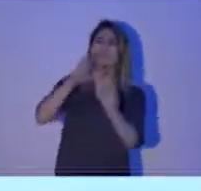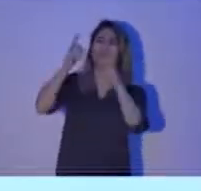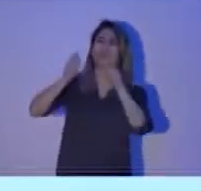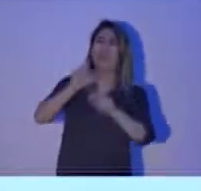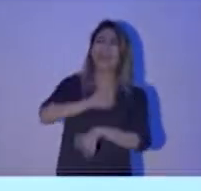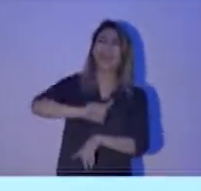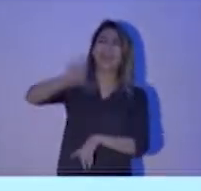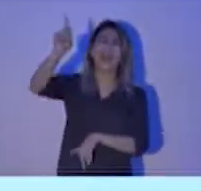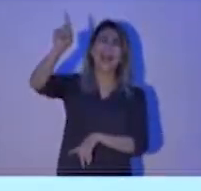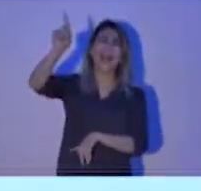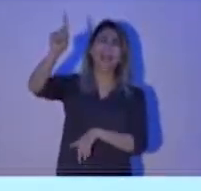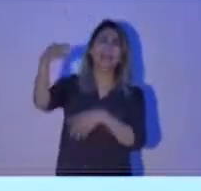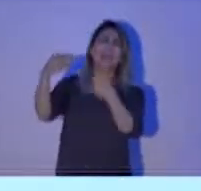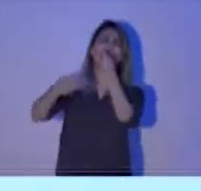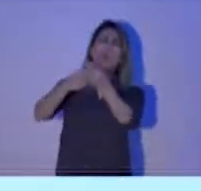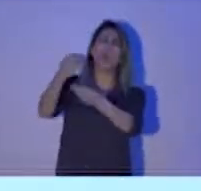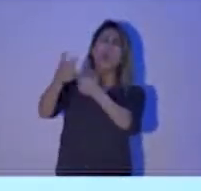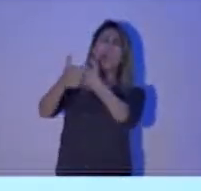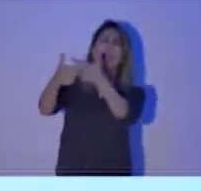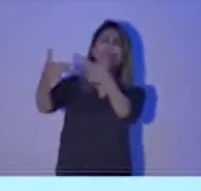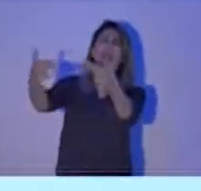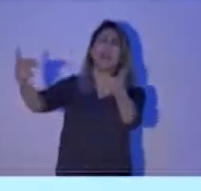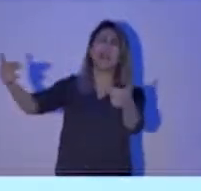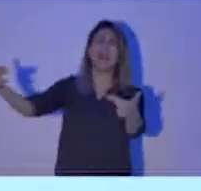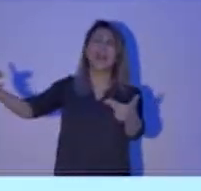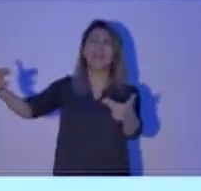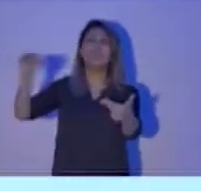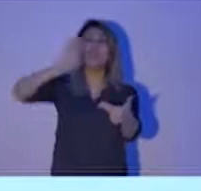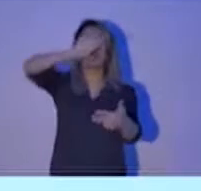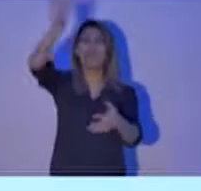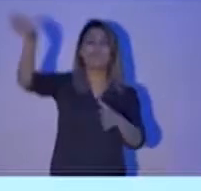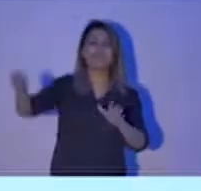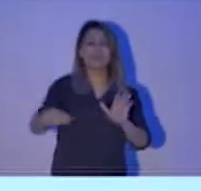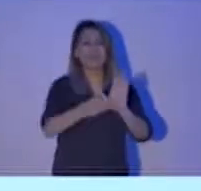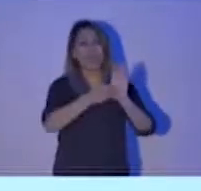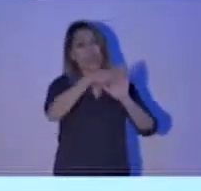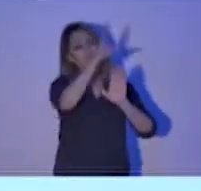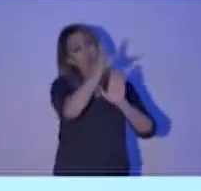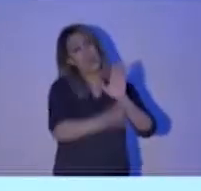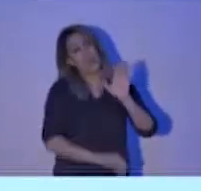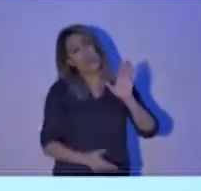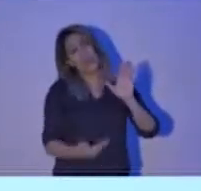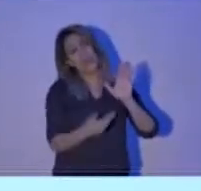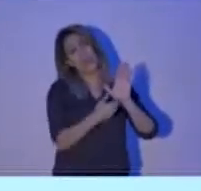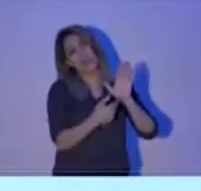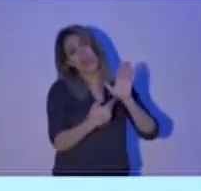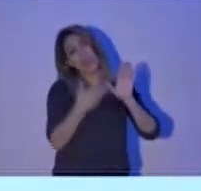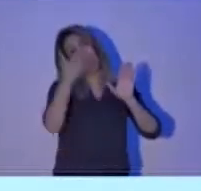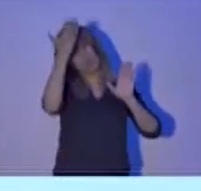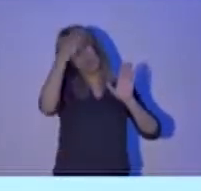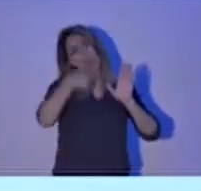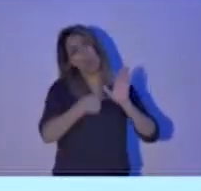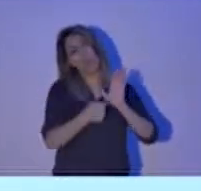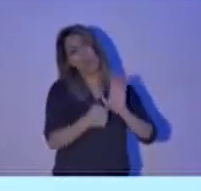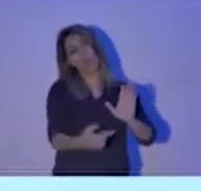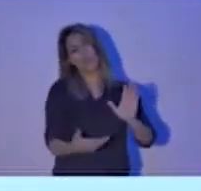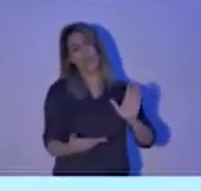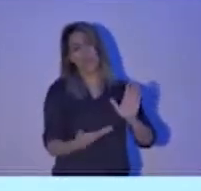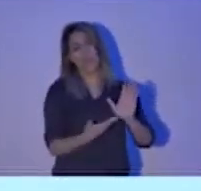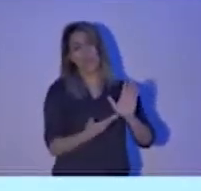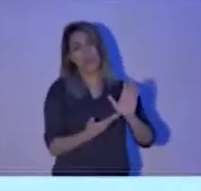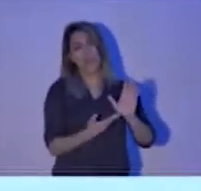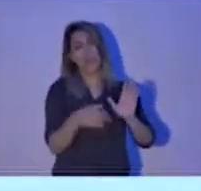os seus anseios. E isso hoje o nosso currículo está traduzindo isso para a gente. Então, não é um currículo que está